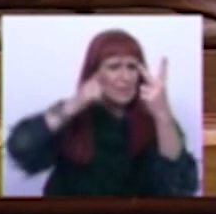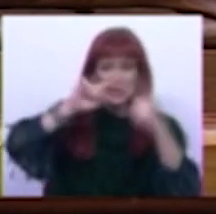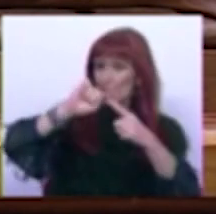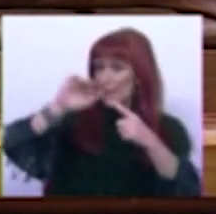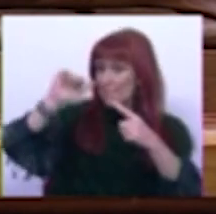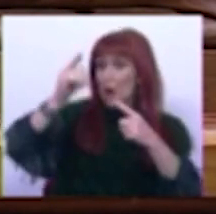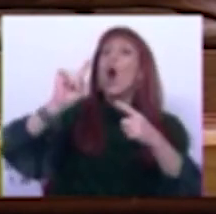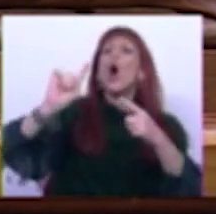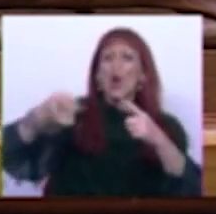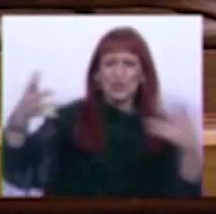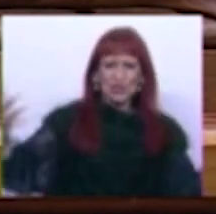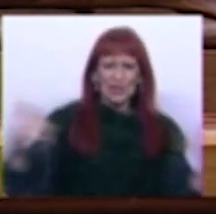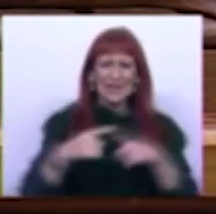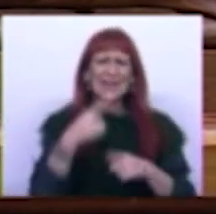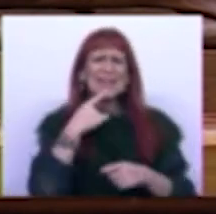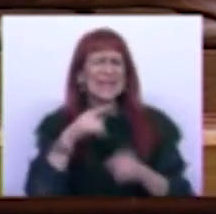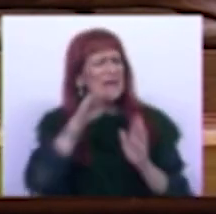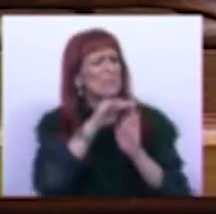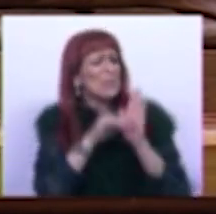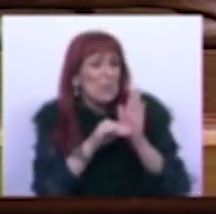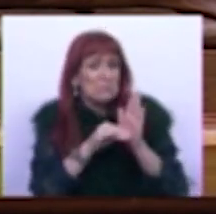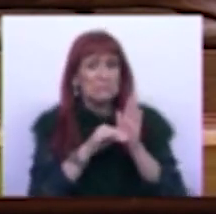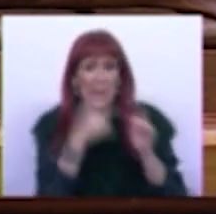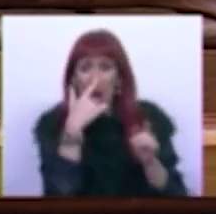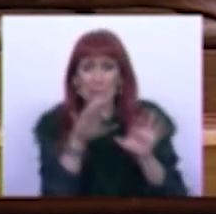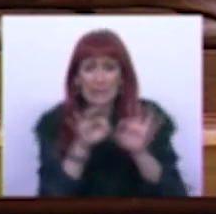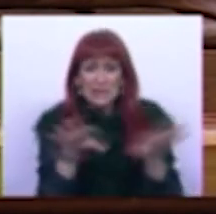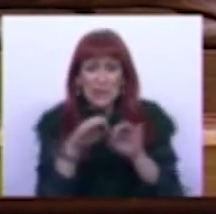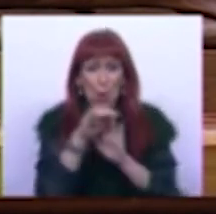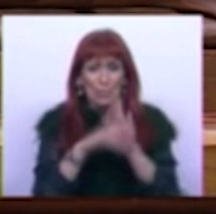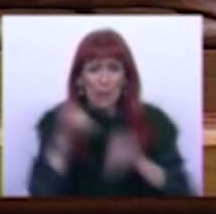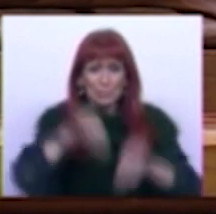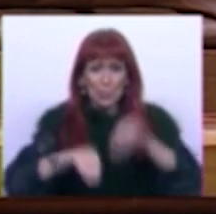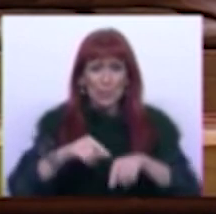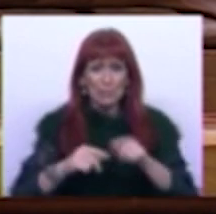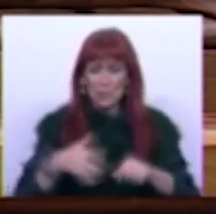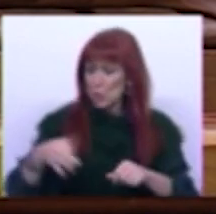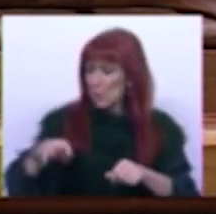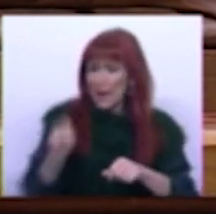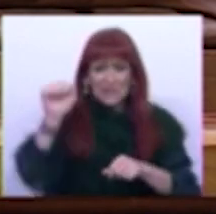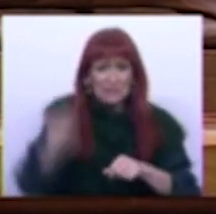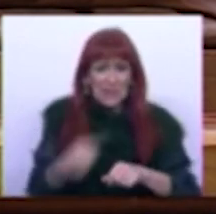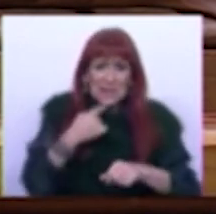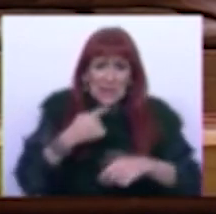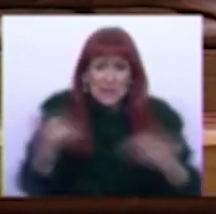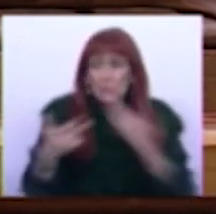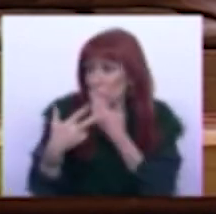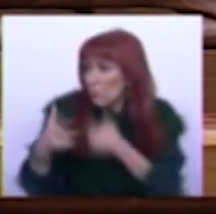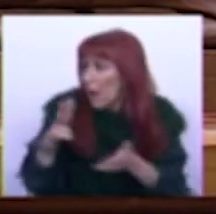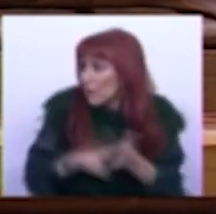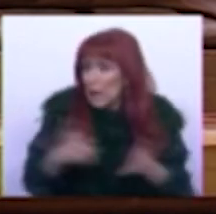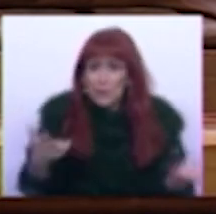primeiro lugar, dizem que este programa é idêntico ao programa eleitoral do Partido Socialista. É